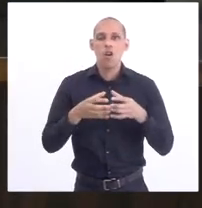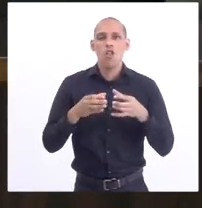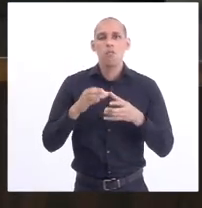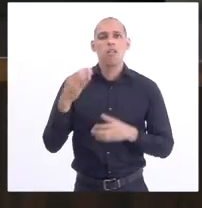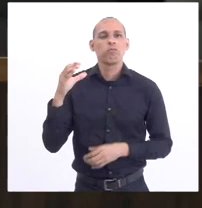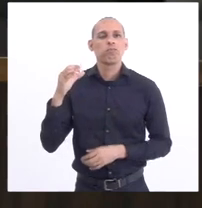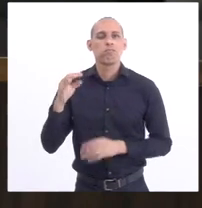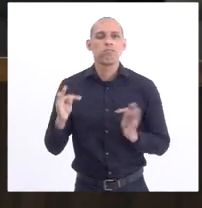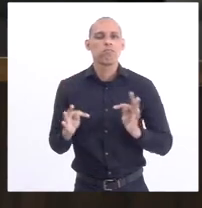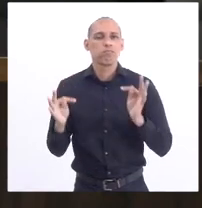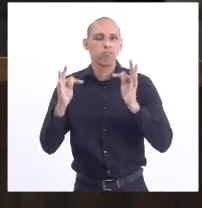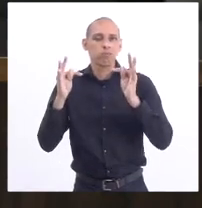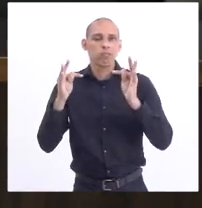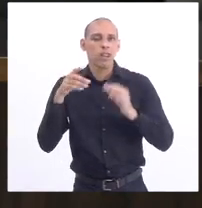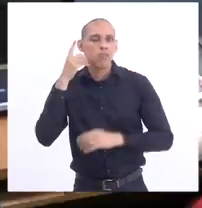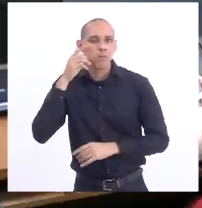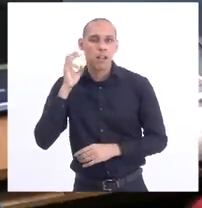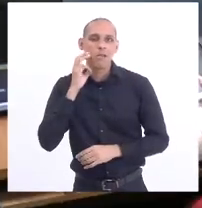Valdec Carneiro.